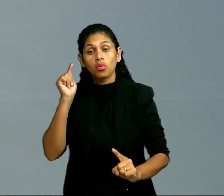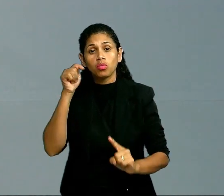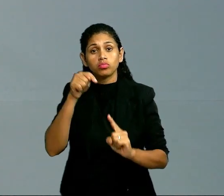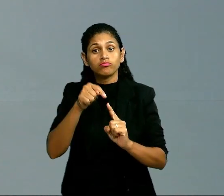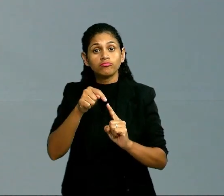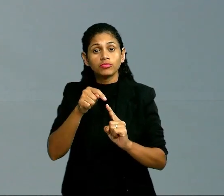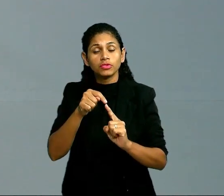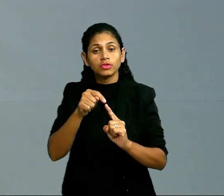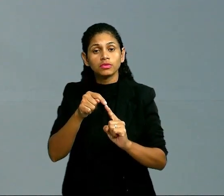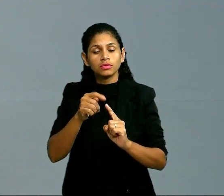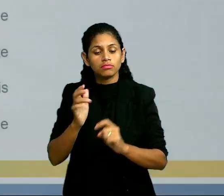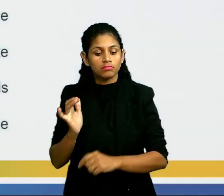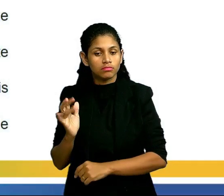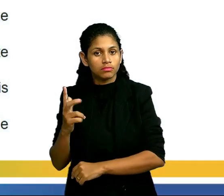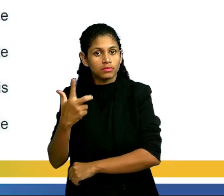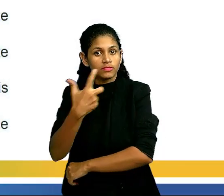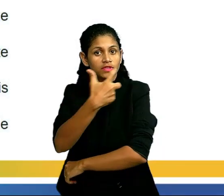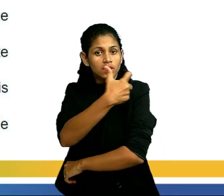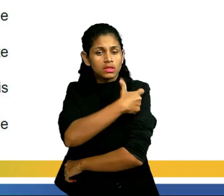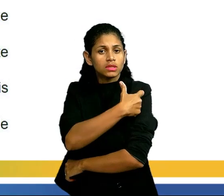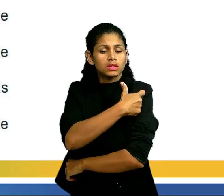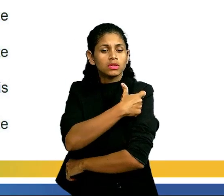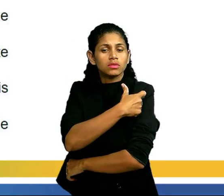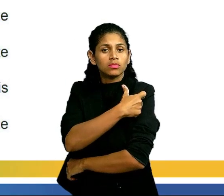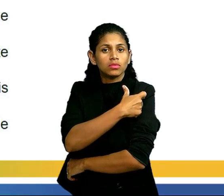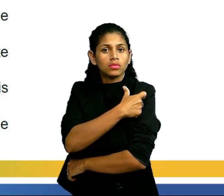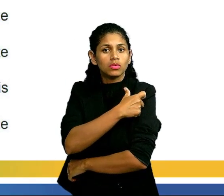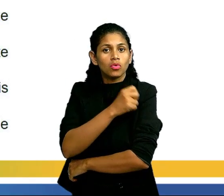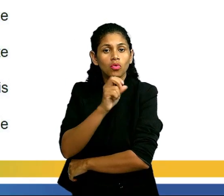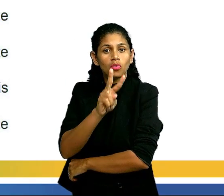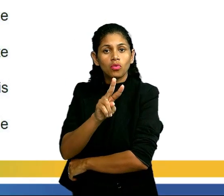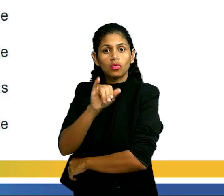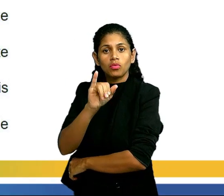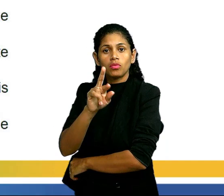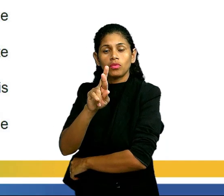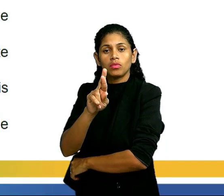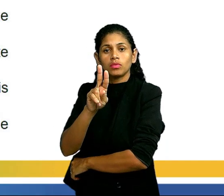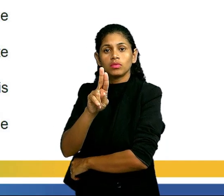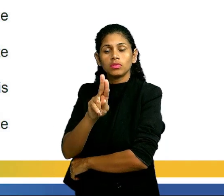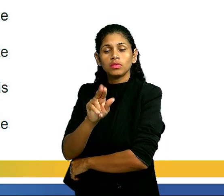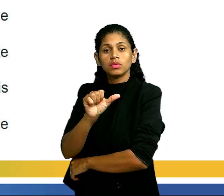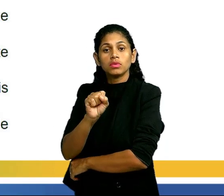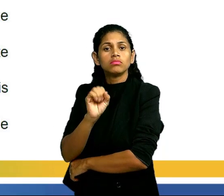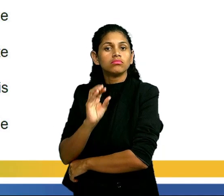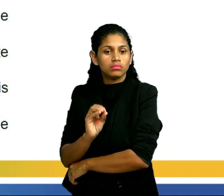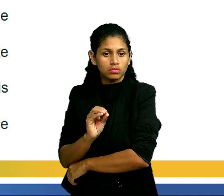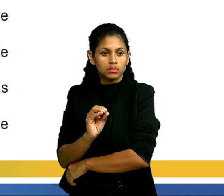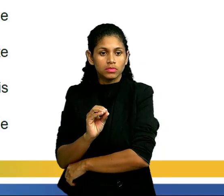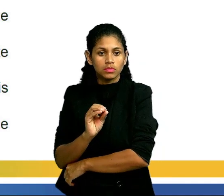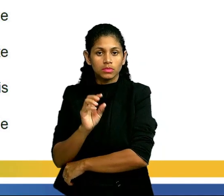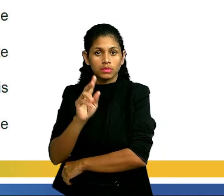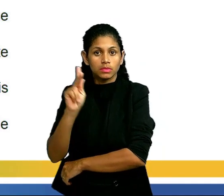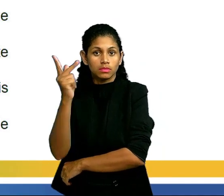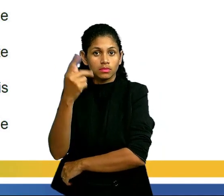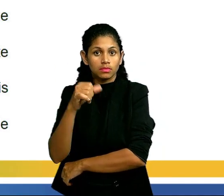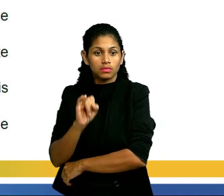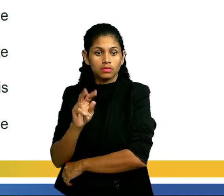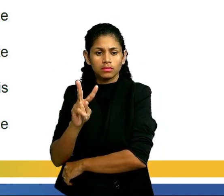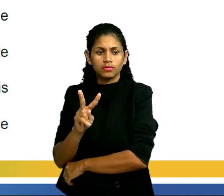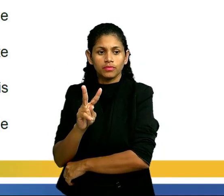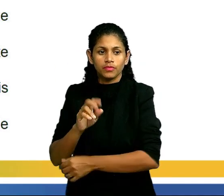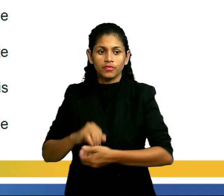esse vírus, tá? Alternativa A. Induzir a imunidade para proteger o organismo